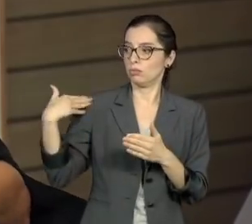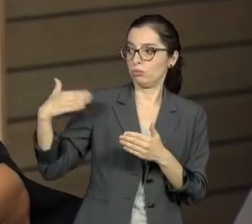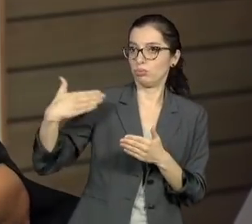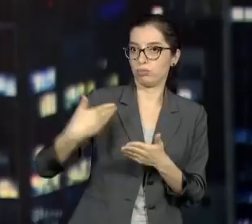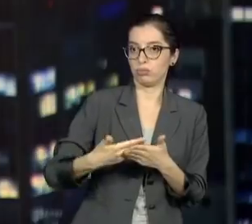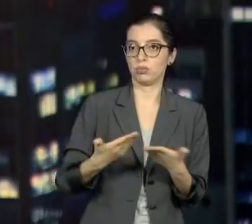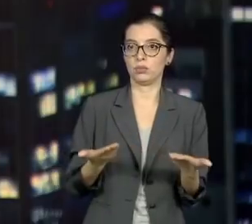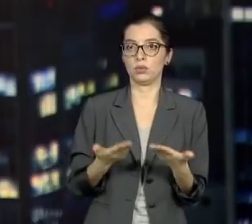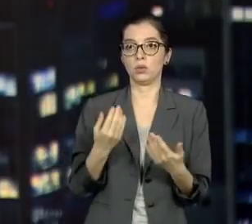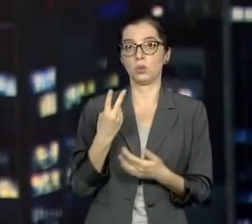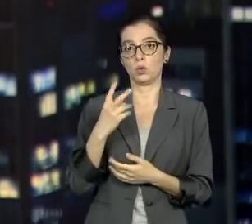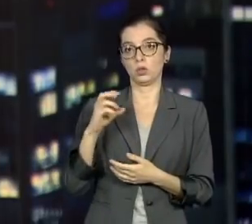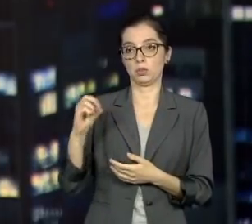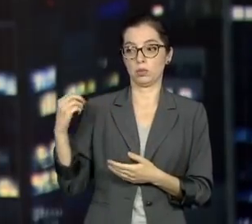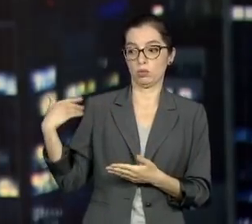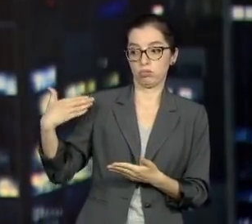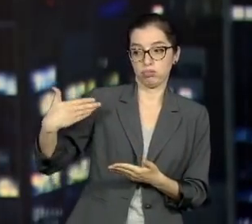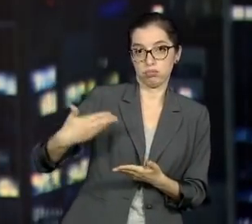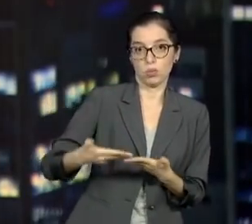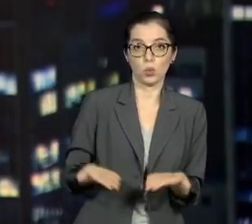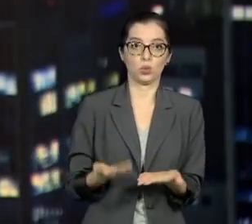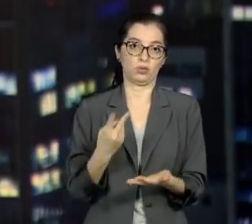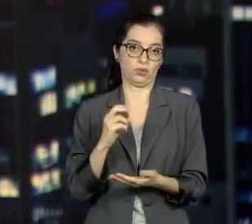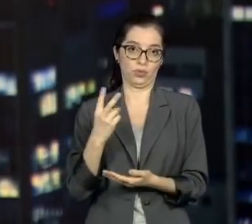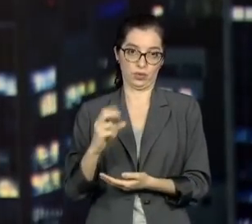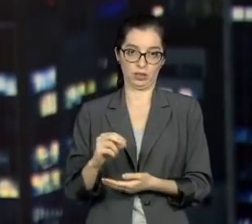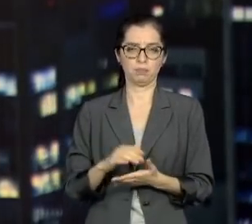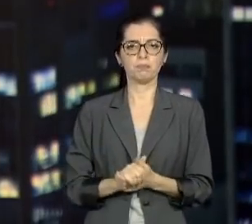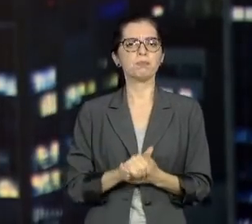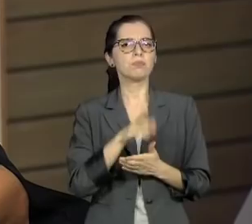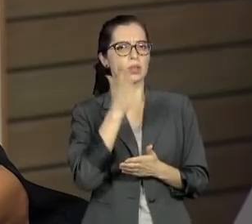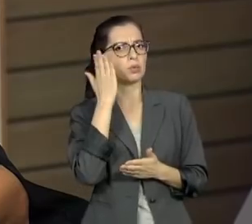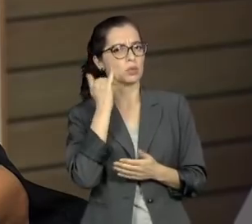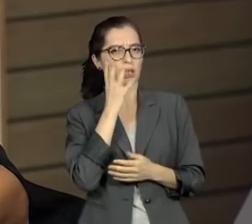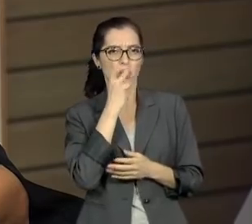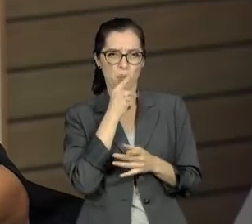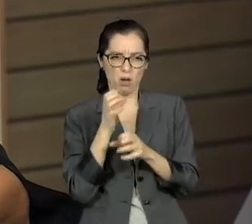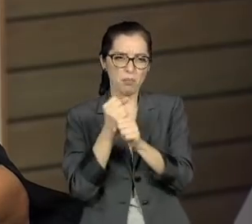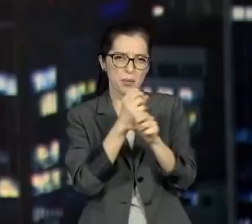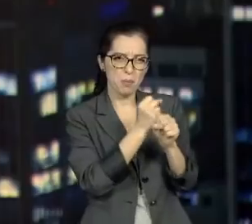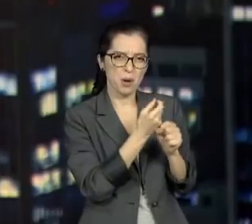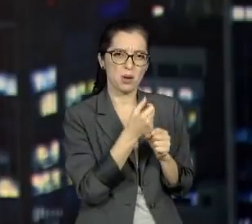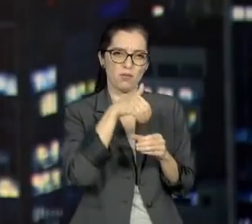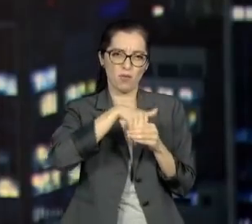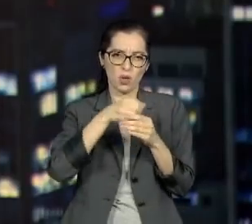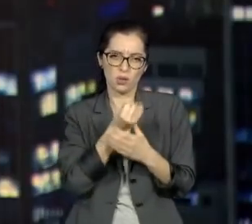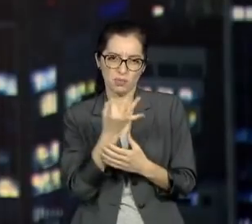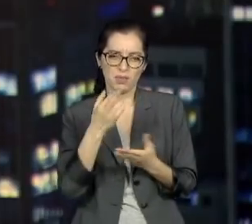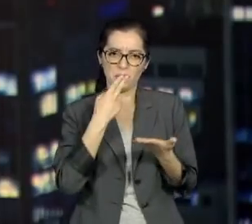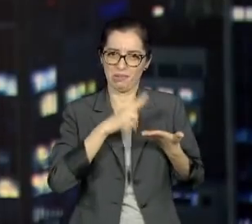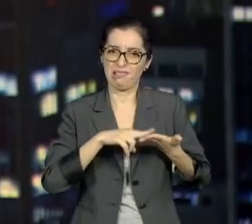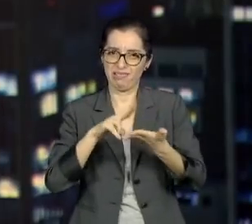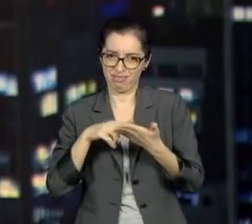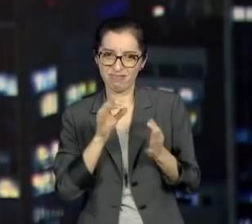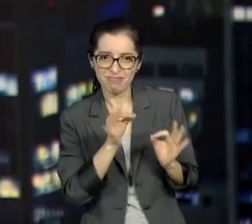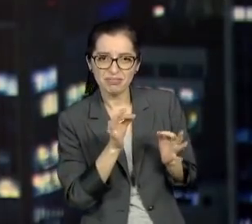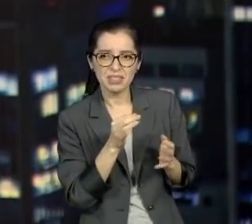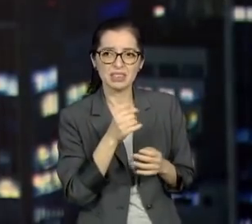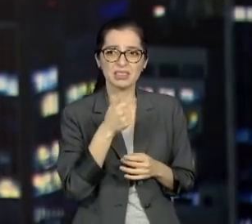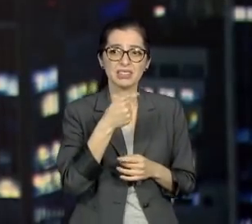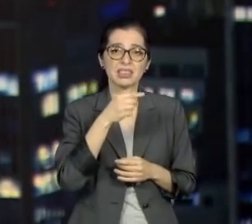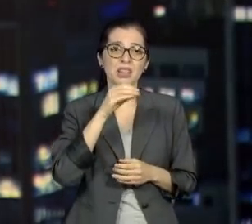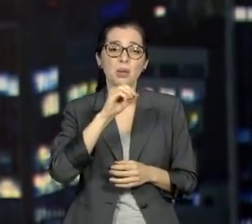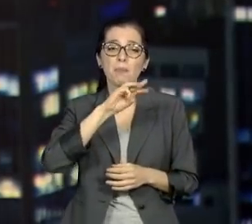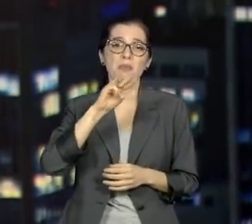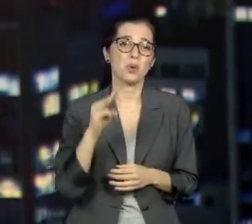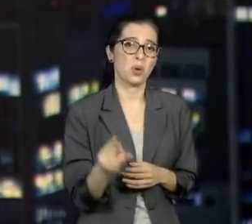2000. Olha, já se sabe que a apuração vai demorar muito porque o número de votos pelo correio, acho que já passa dos 70 milhões, pode ser que eu esteja enganado,